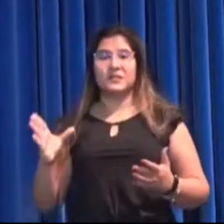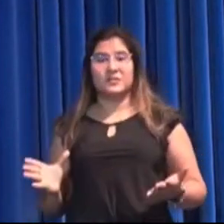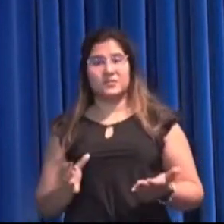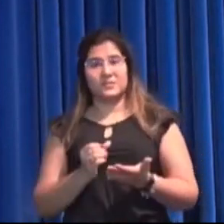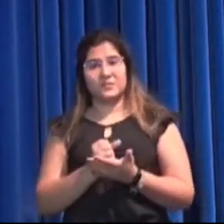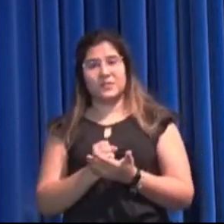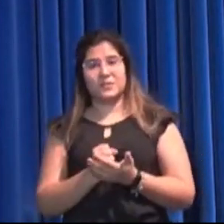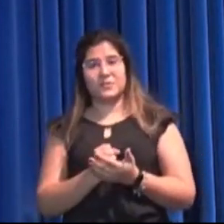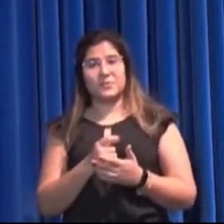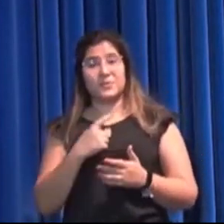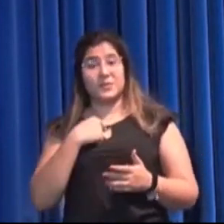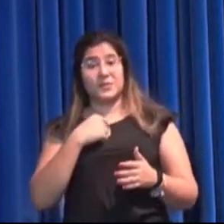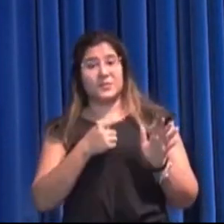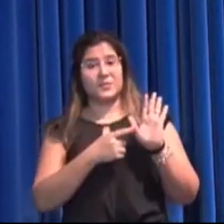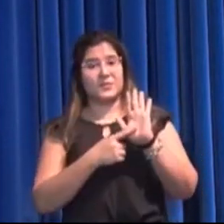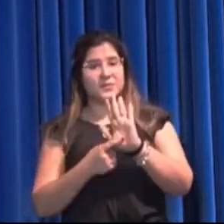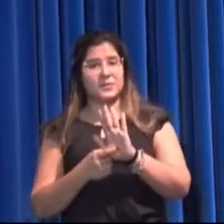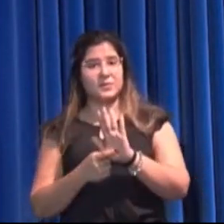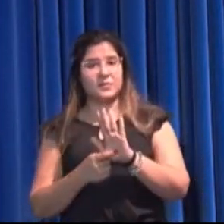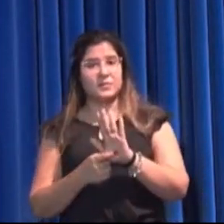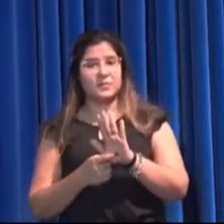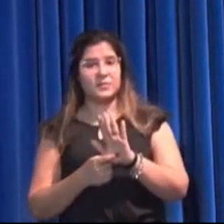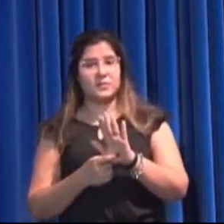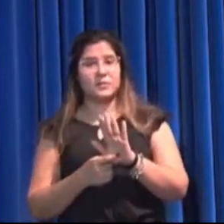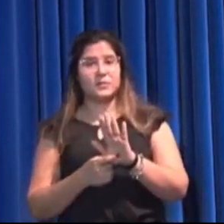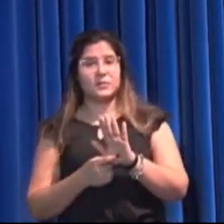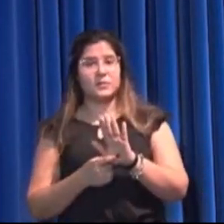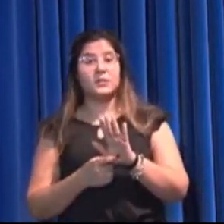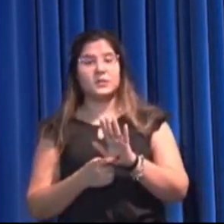tenho mostrado, eu tenho apresentado.